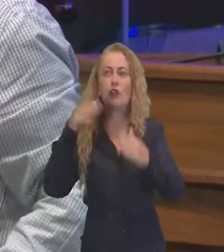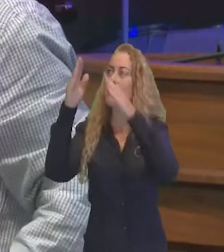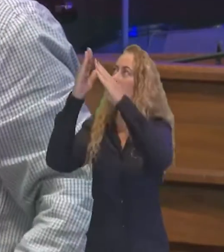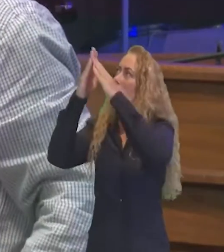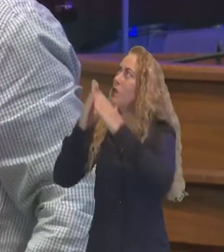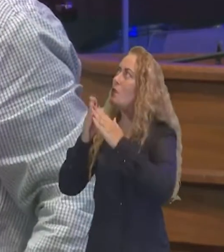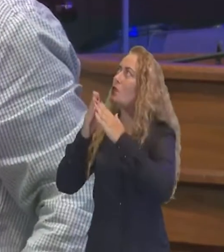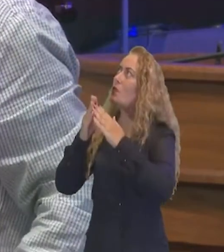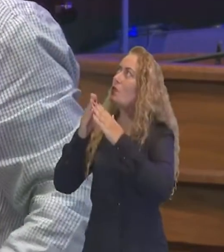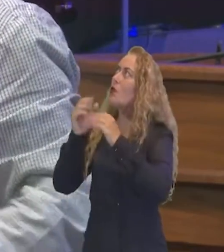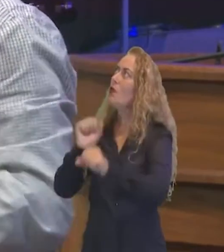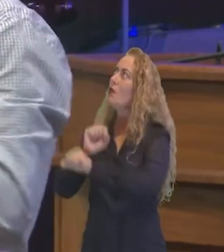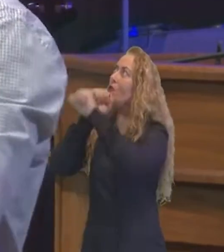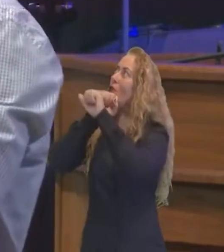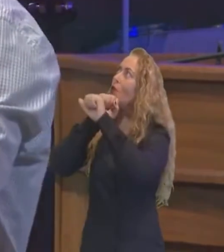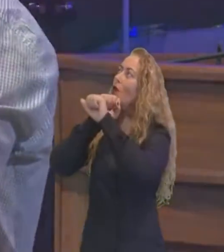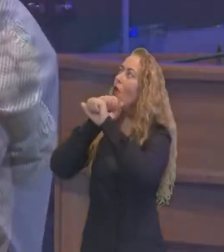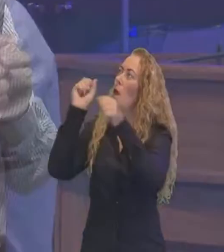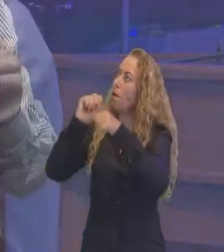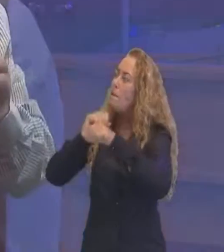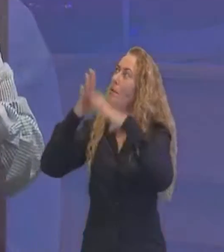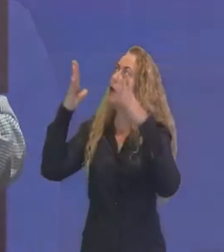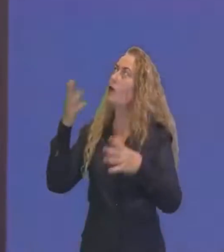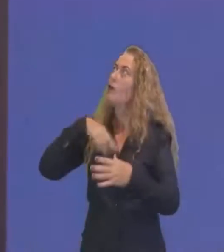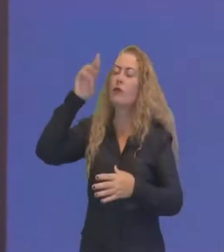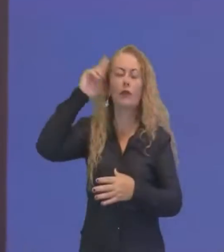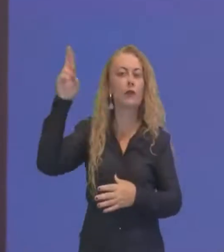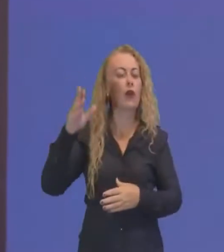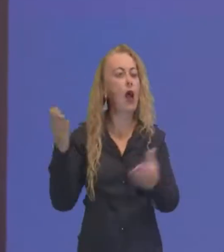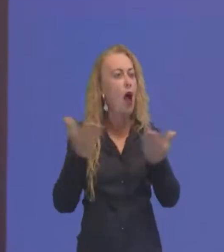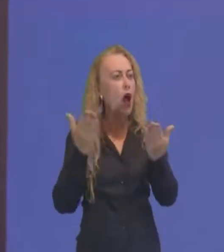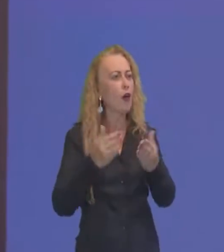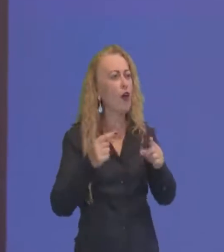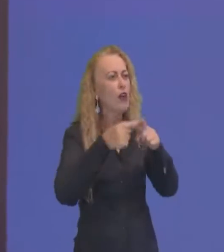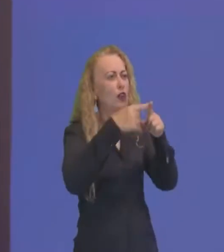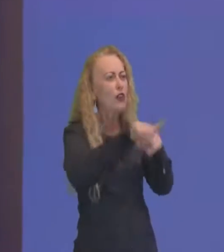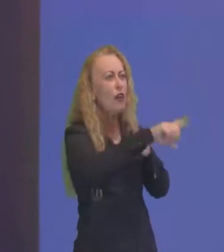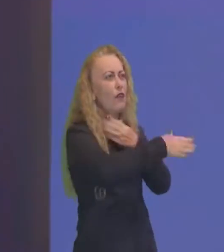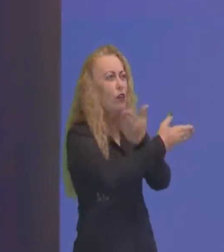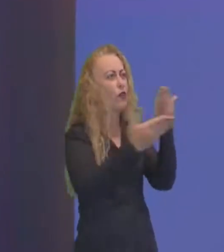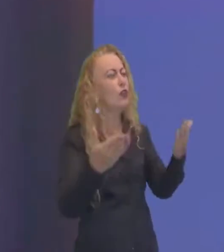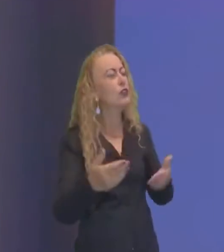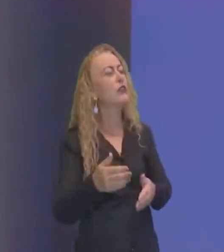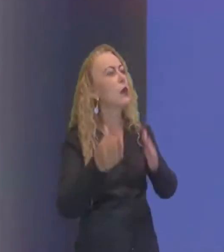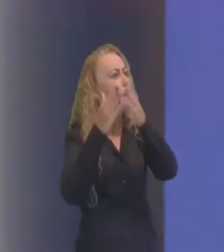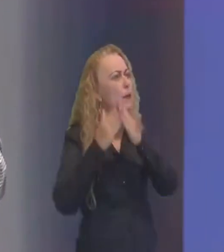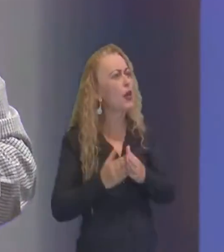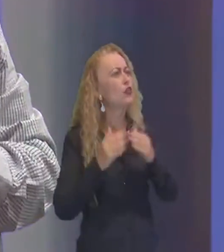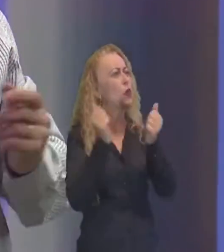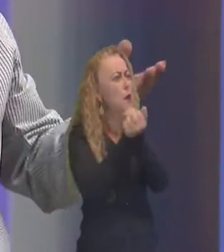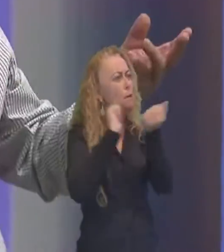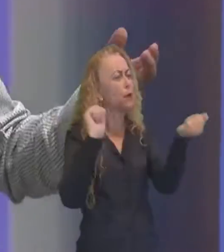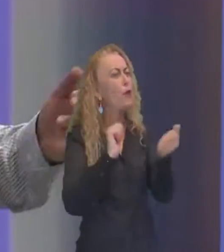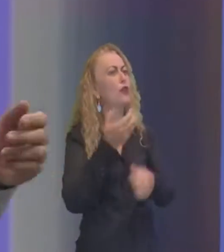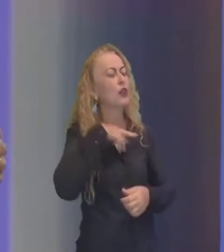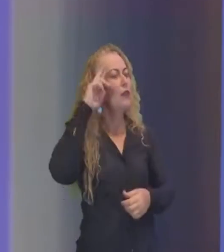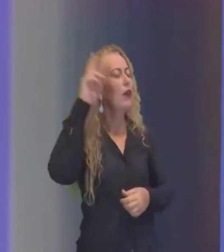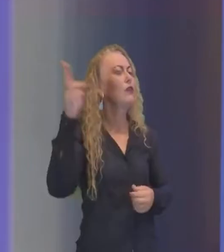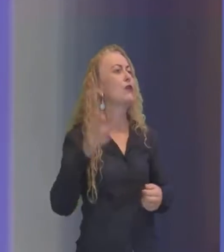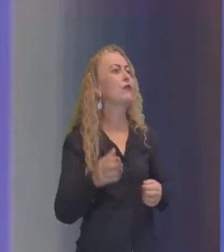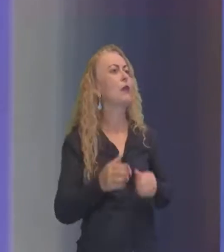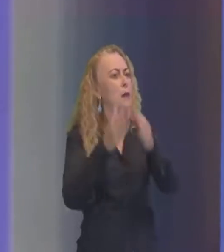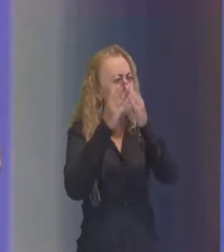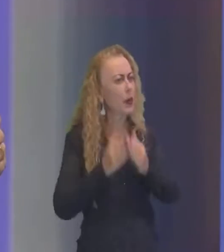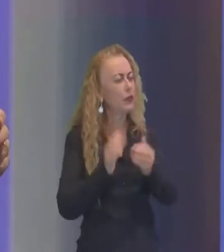desafiar você nessa noite a pedir o impossível ao Senhor. Peça o